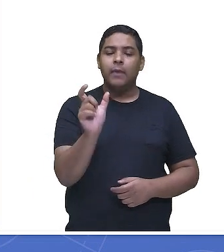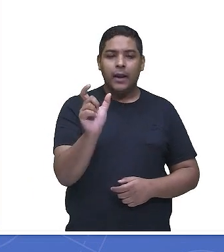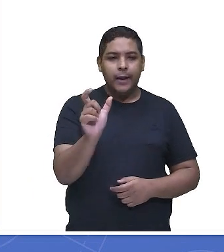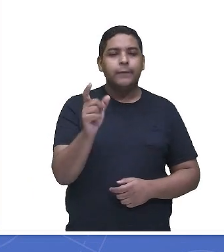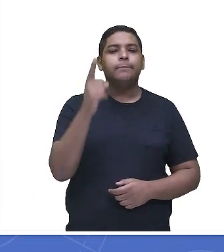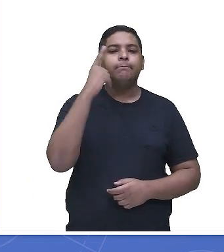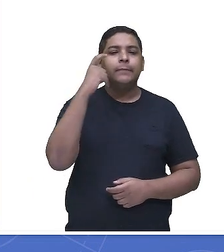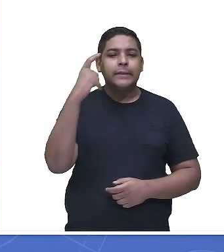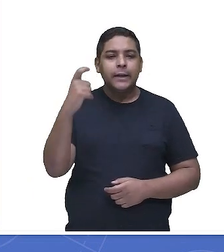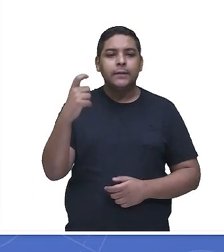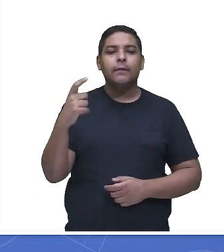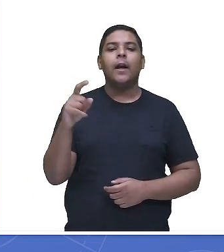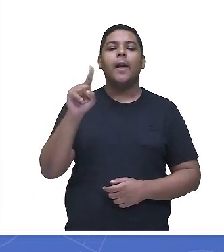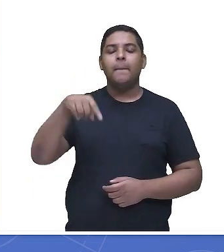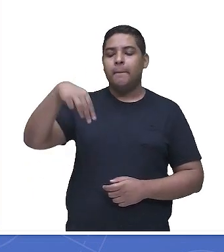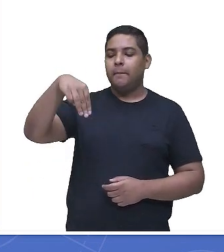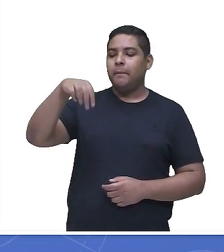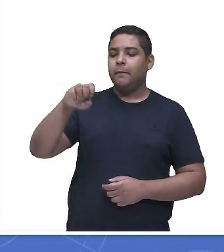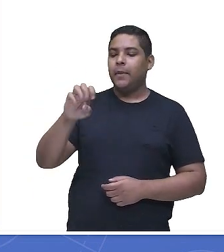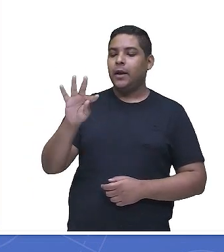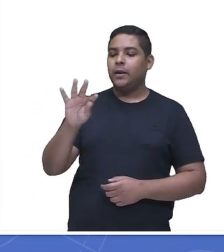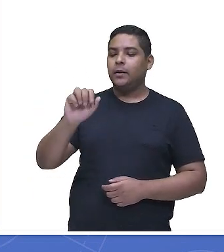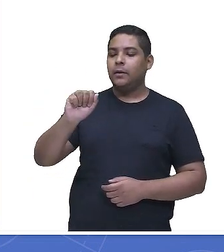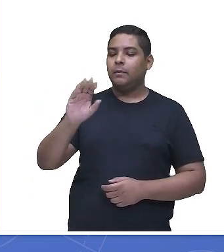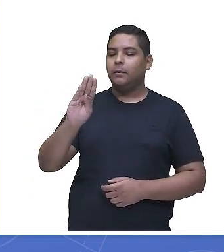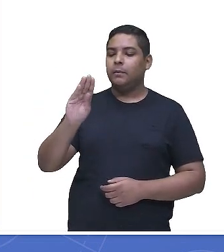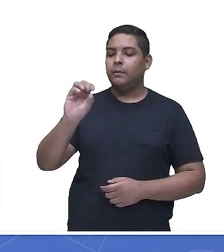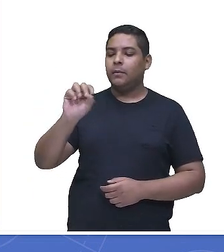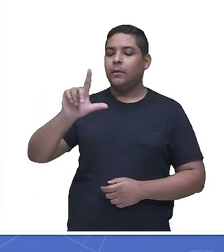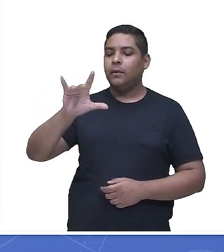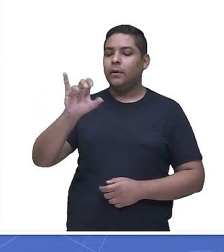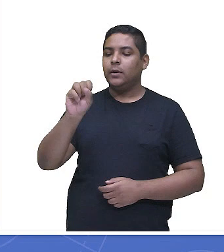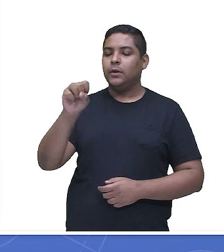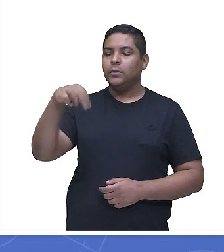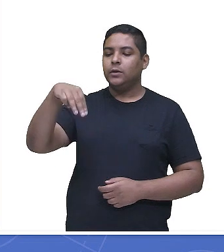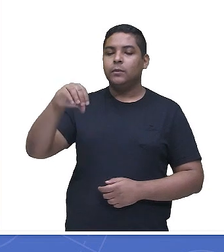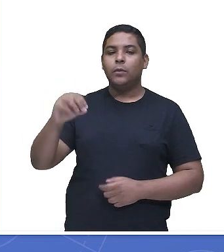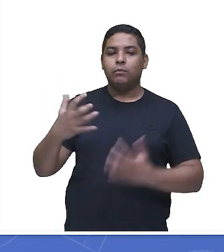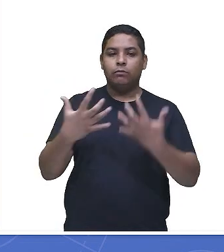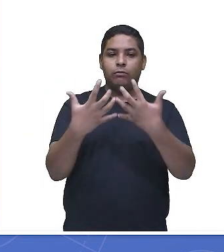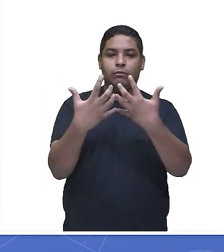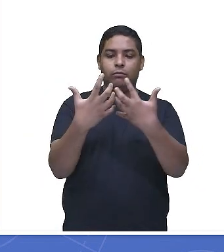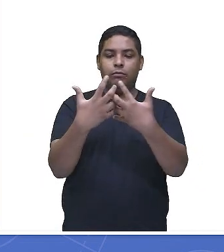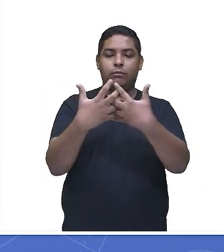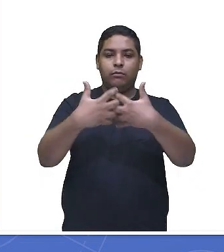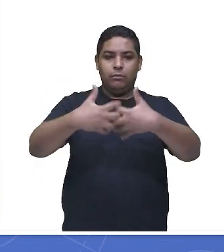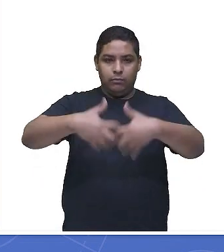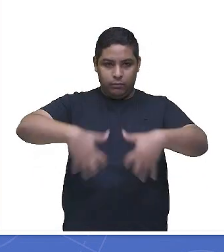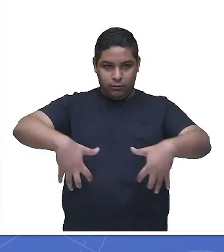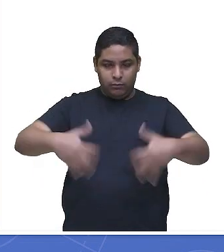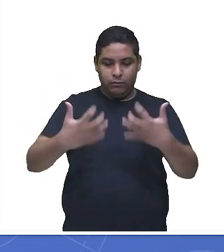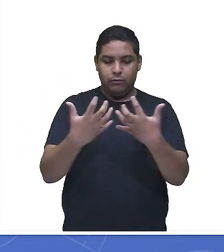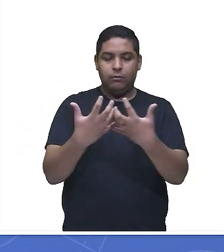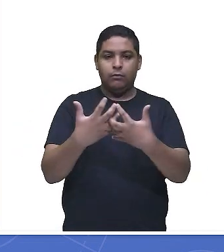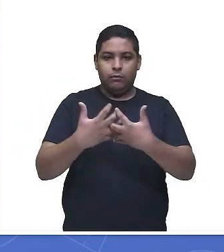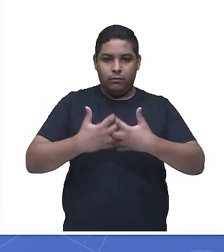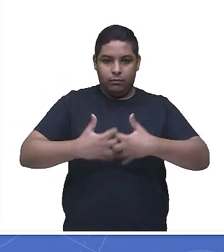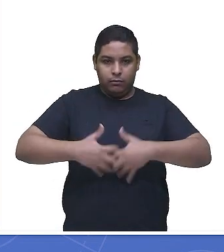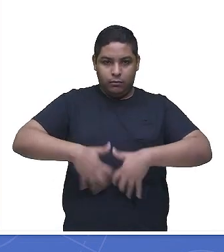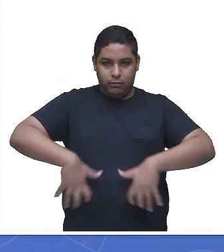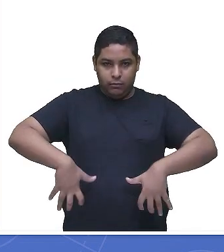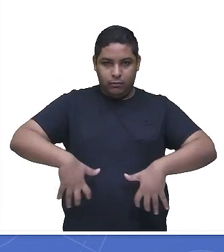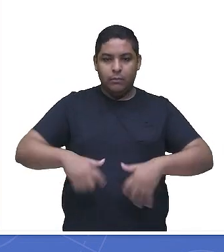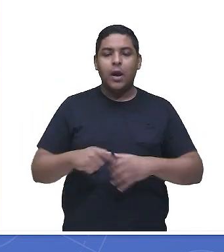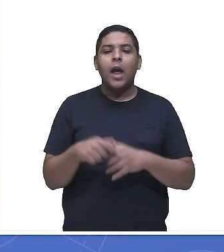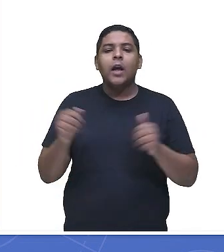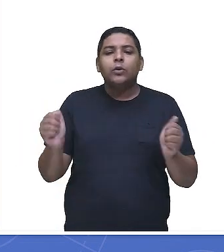seres vivos é metabolismo. O que que é metabolismo? Metabolismo são o